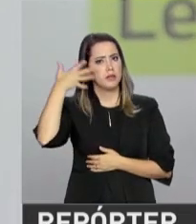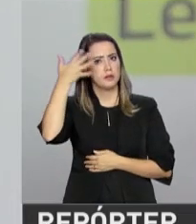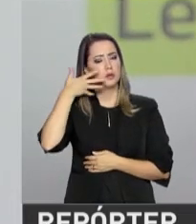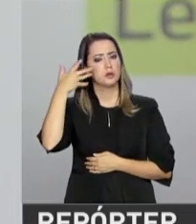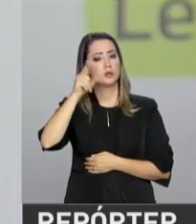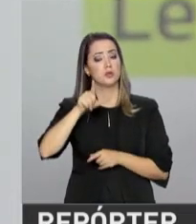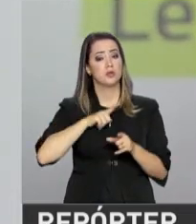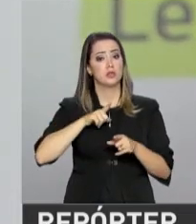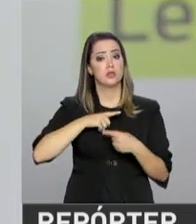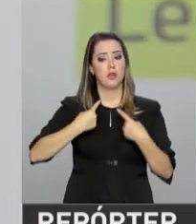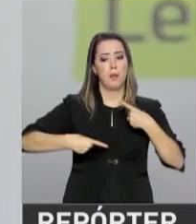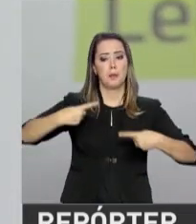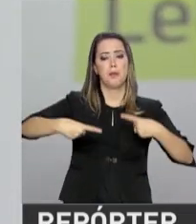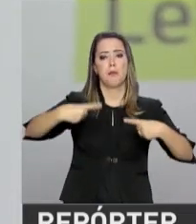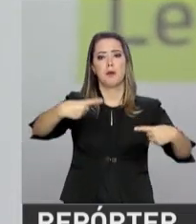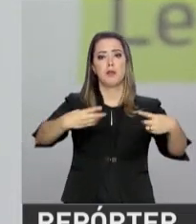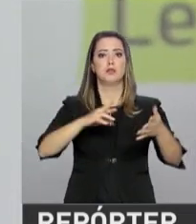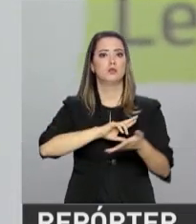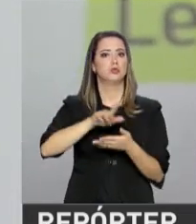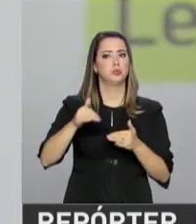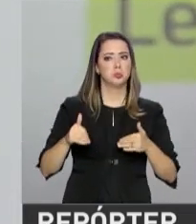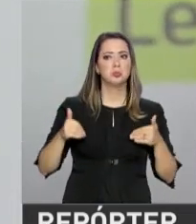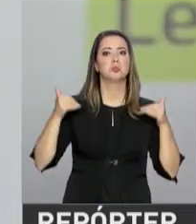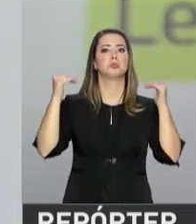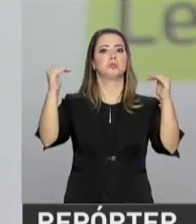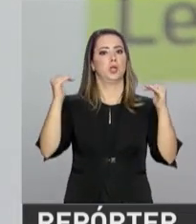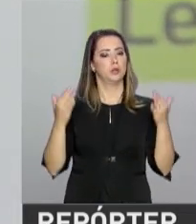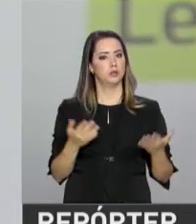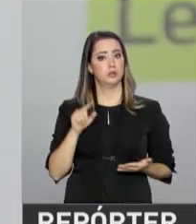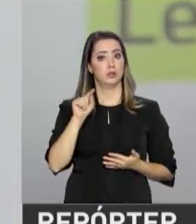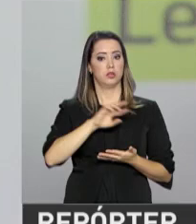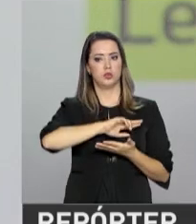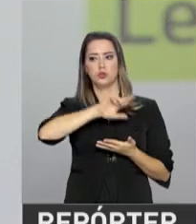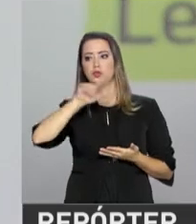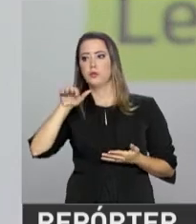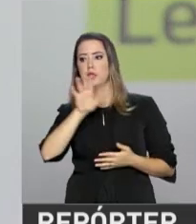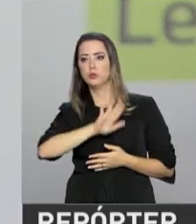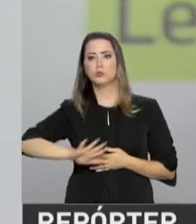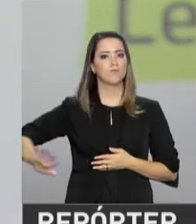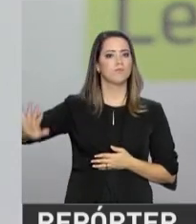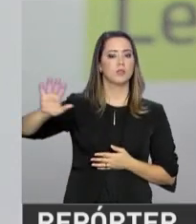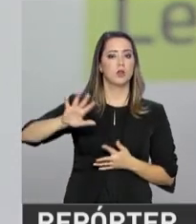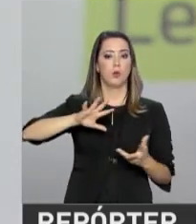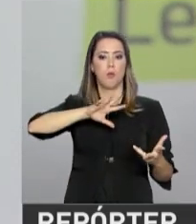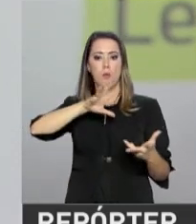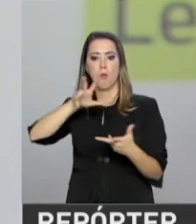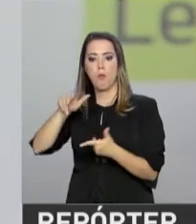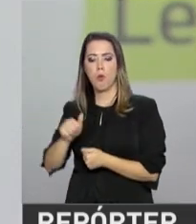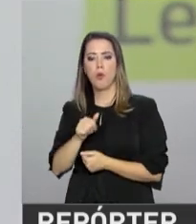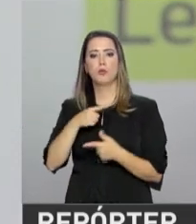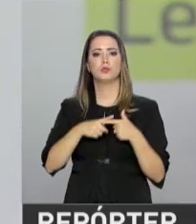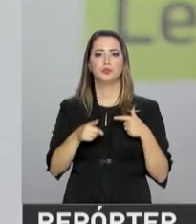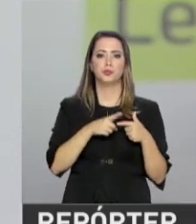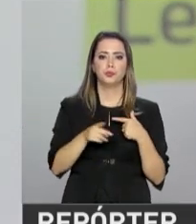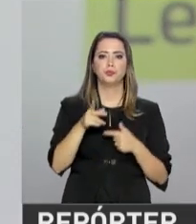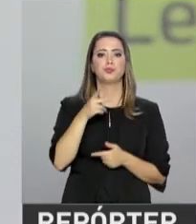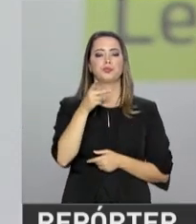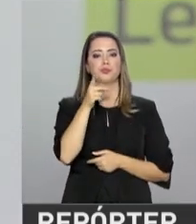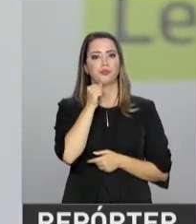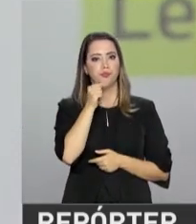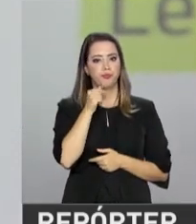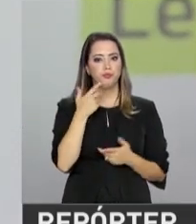teve pai nesse tipo de alto nível muitas pessoas diferentes partes do mundo falando sobre a problemática da água